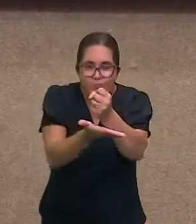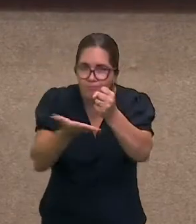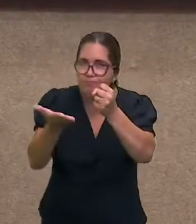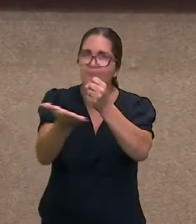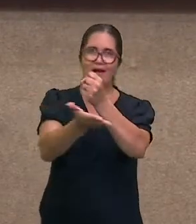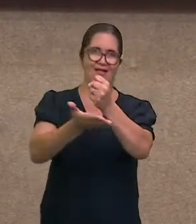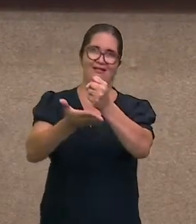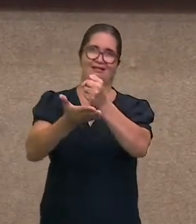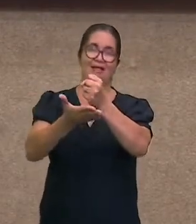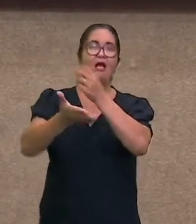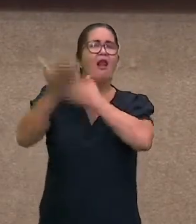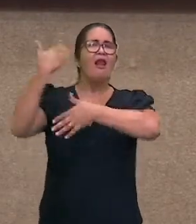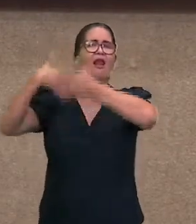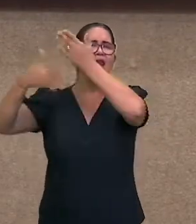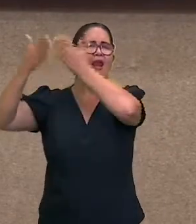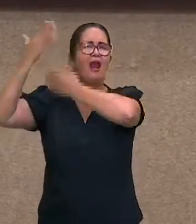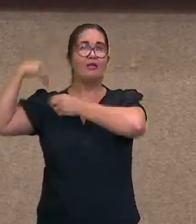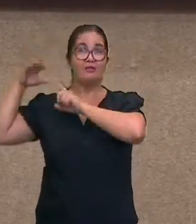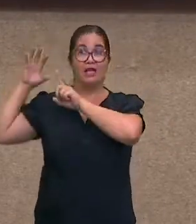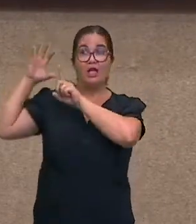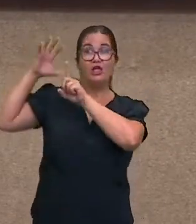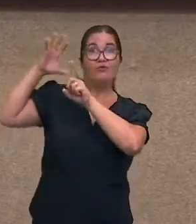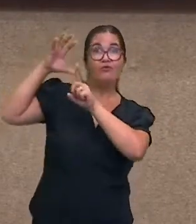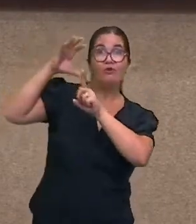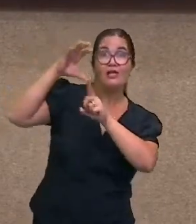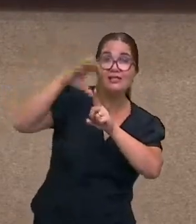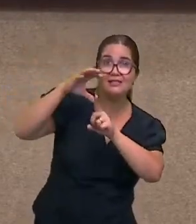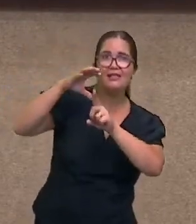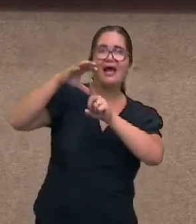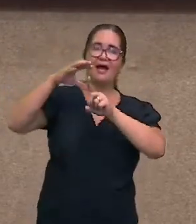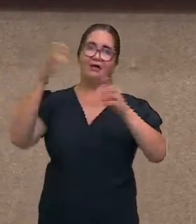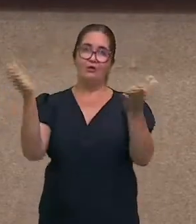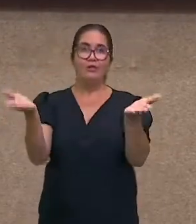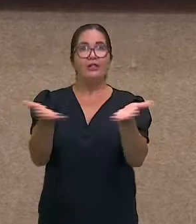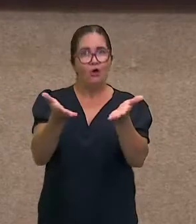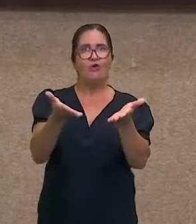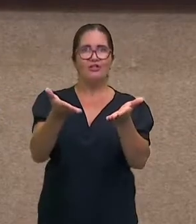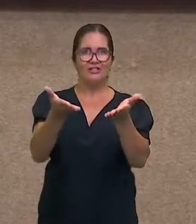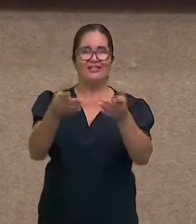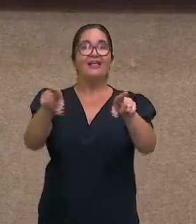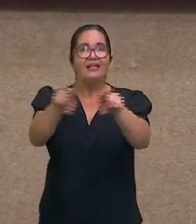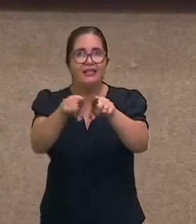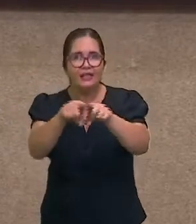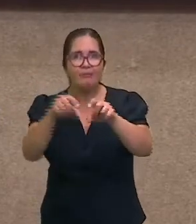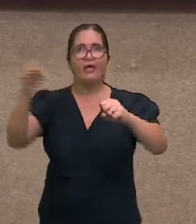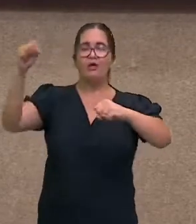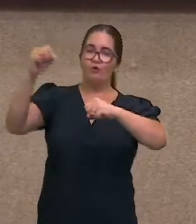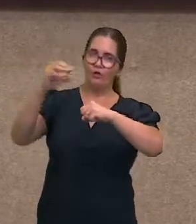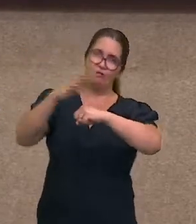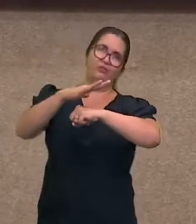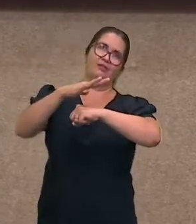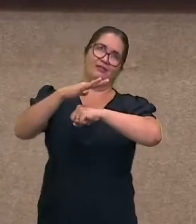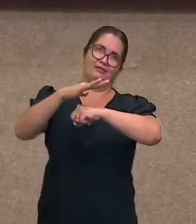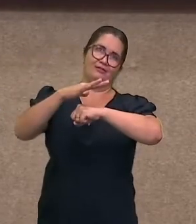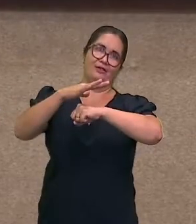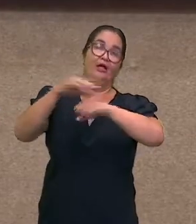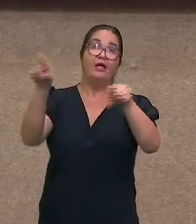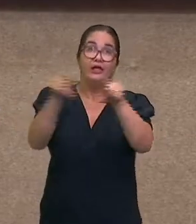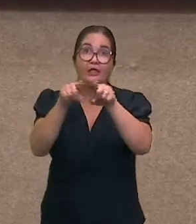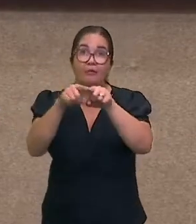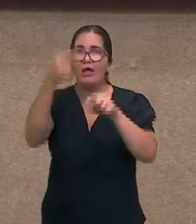fundamental como método científico e estabeleceu a razão como o único caminho para o